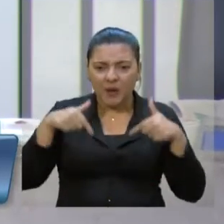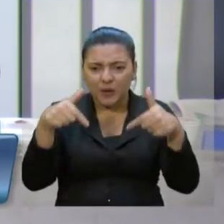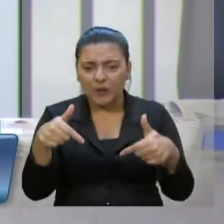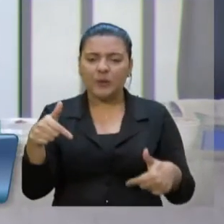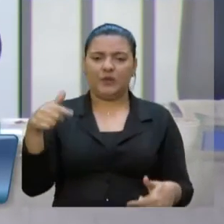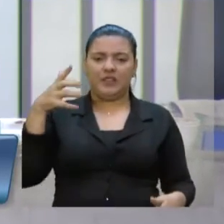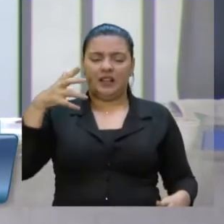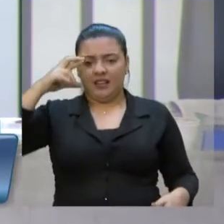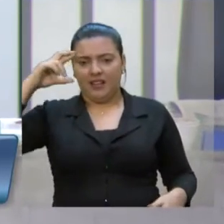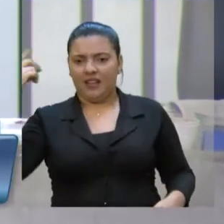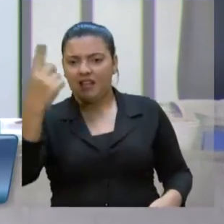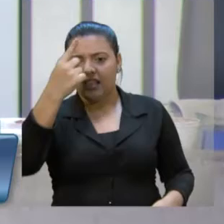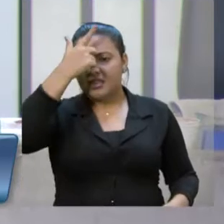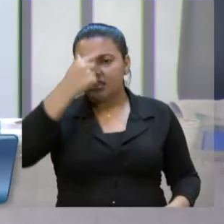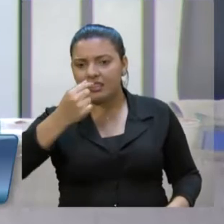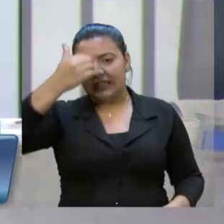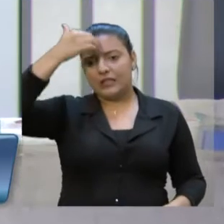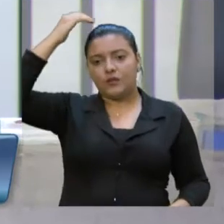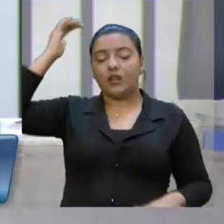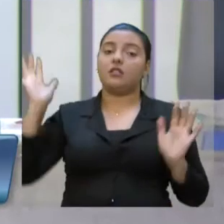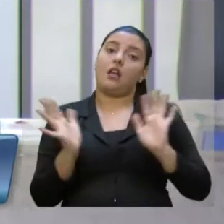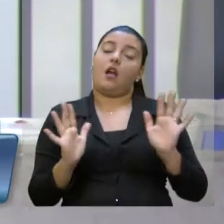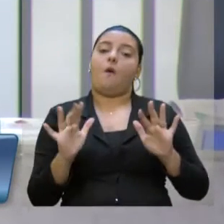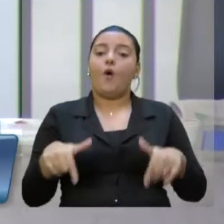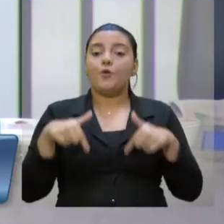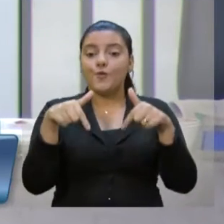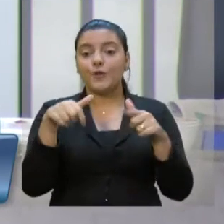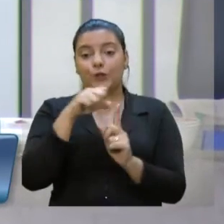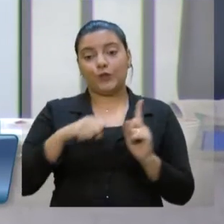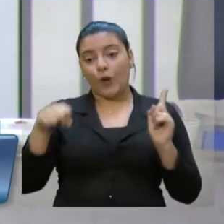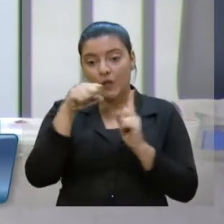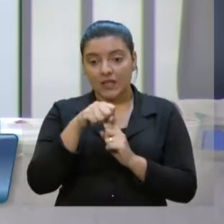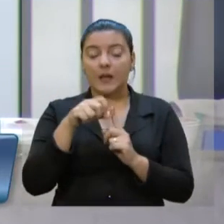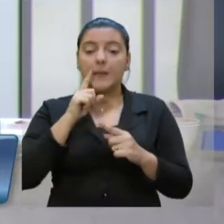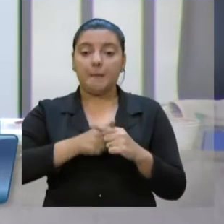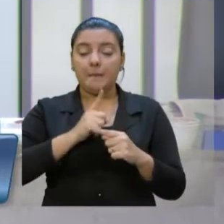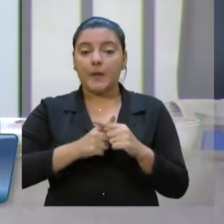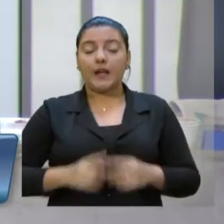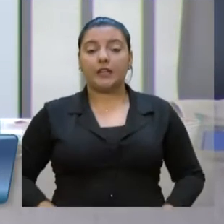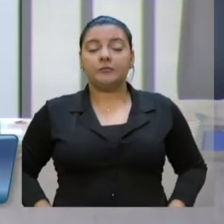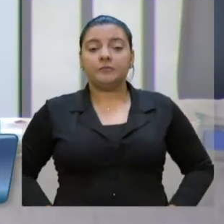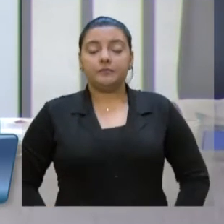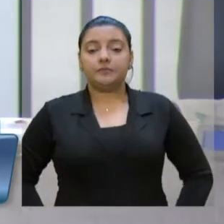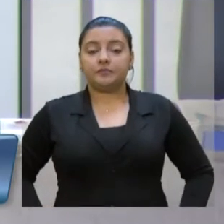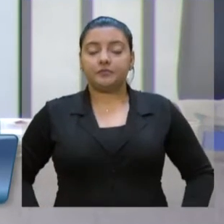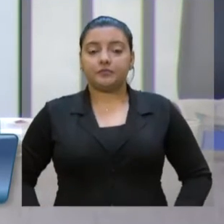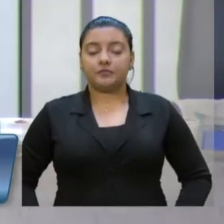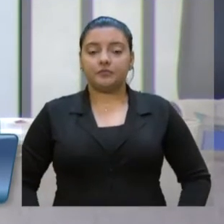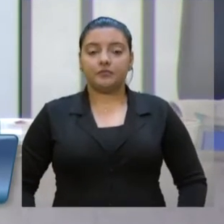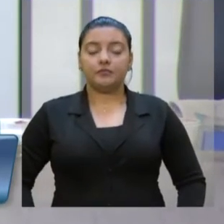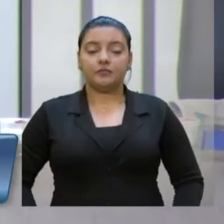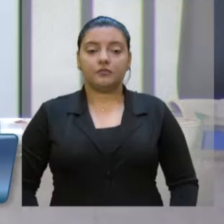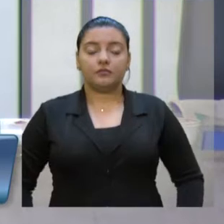Silvana, deputado Niso, não. Essa luta é da sociedade, porque esses elementos que já foram